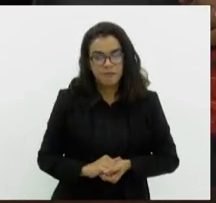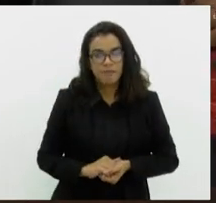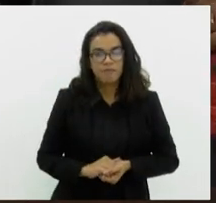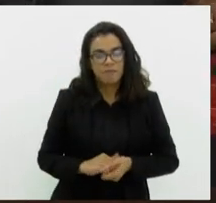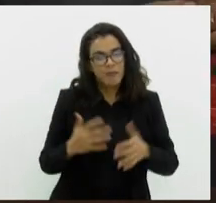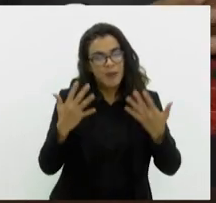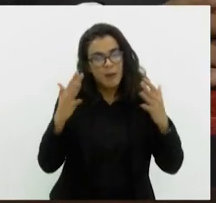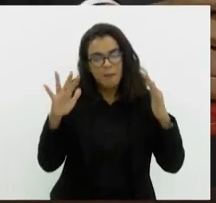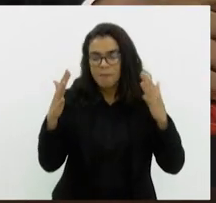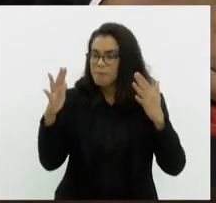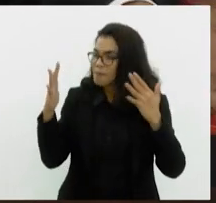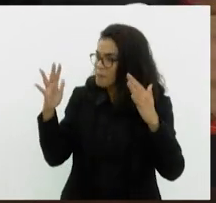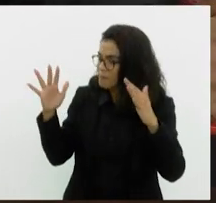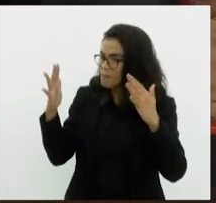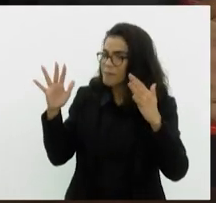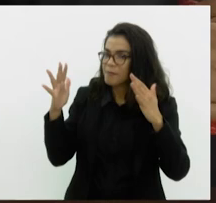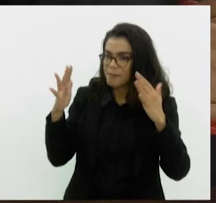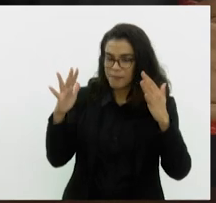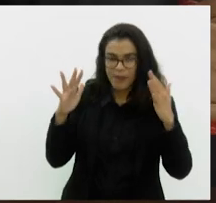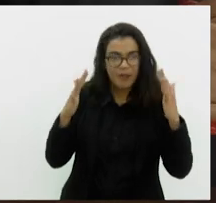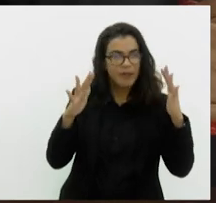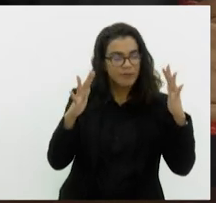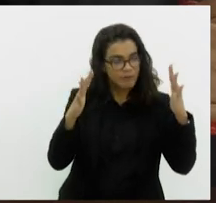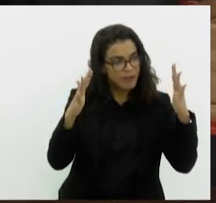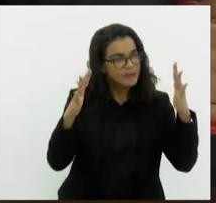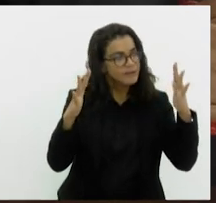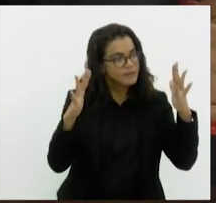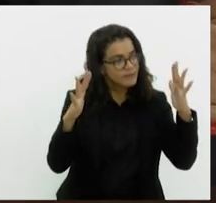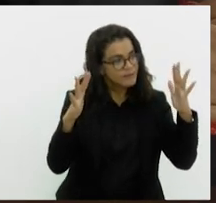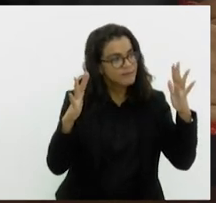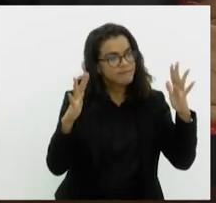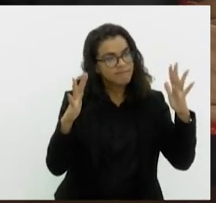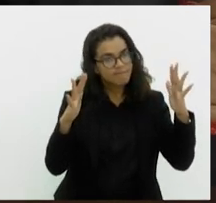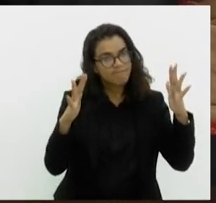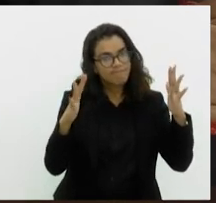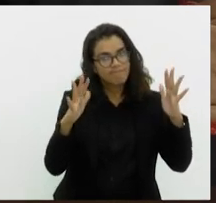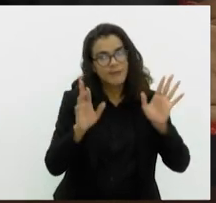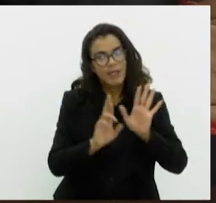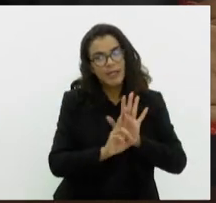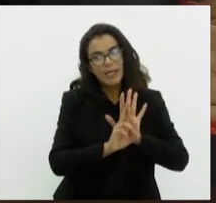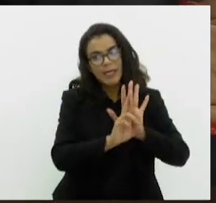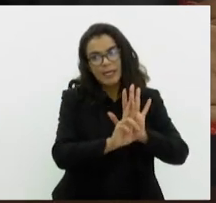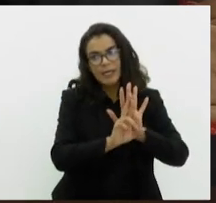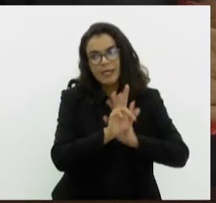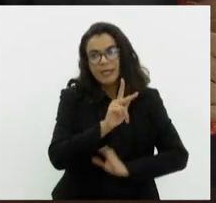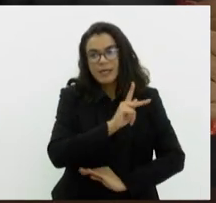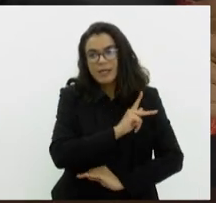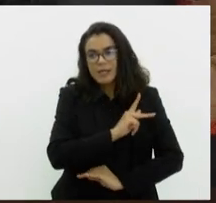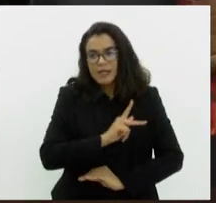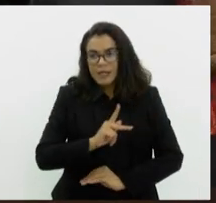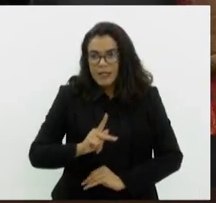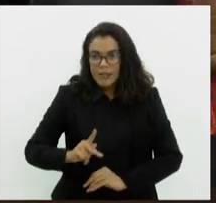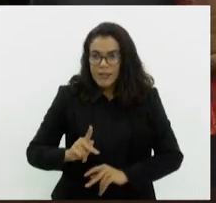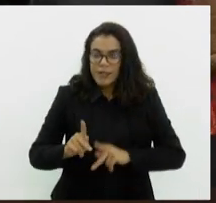Meus parabéns, senhora representante do nosso povo.